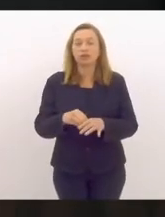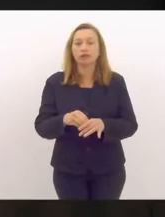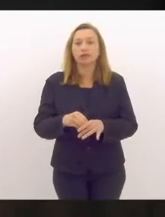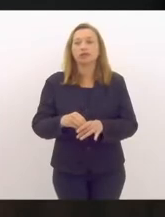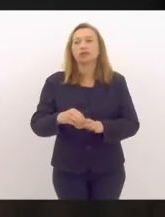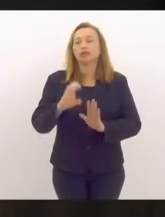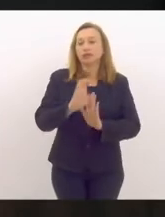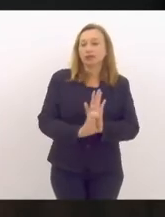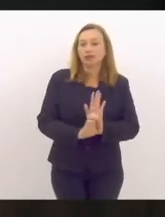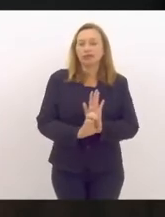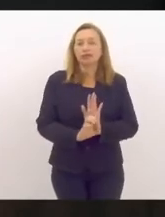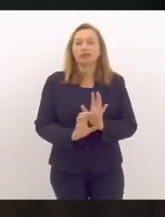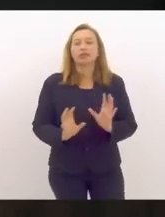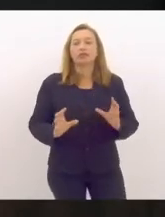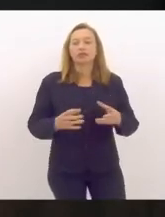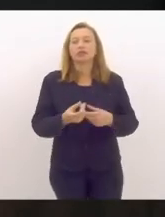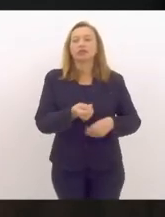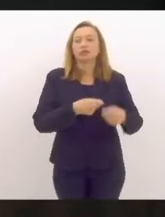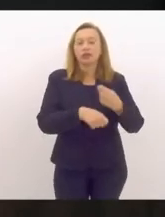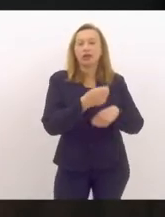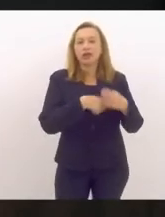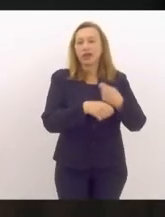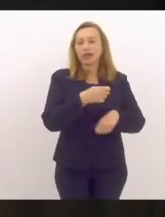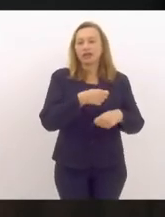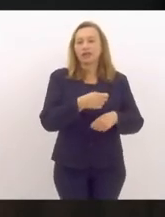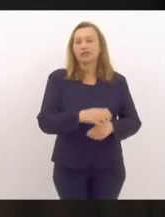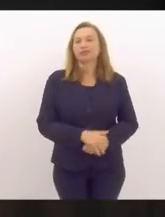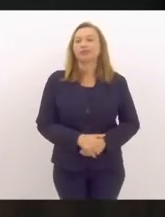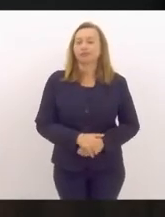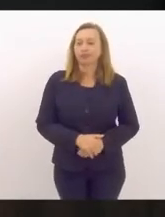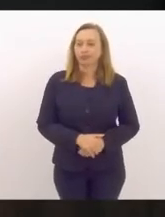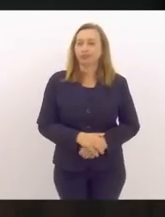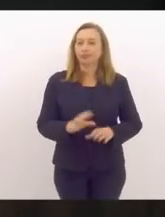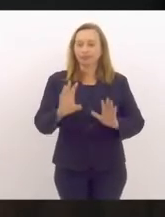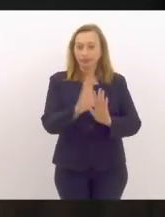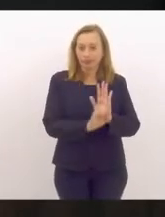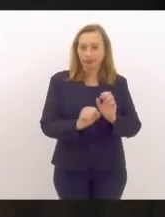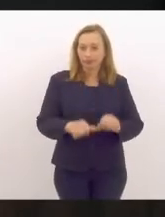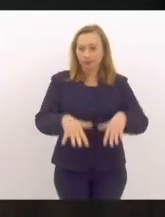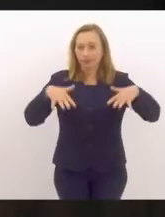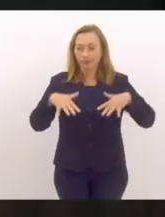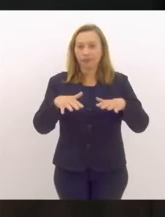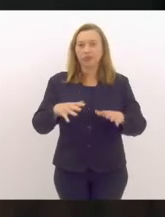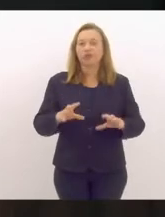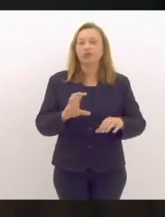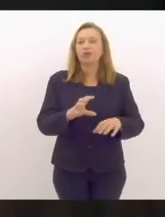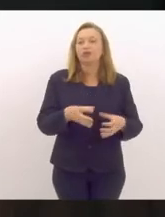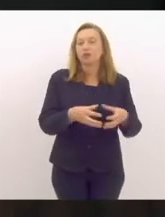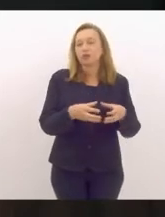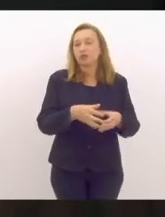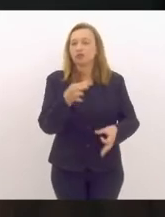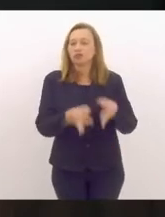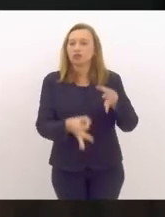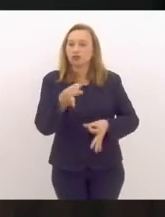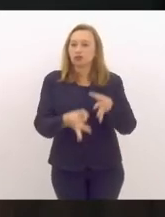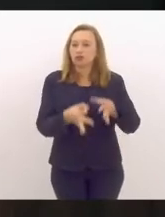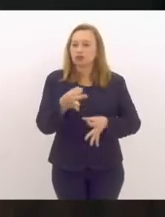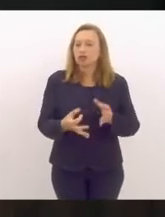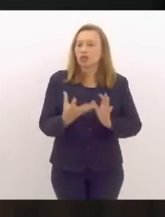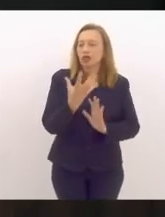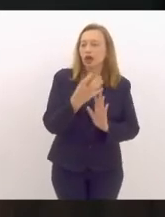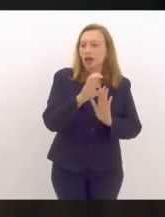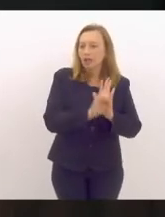deficiência favorável, de economia favorável. Novos pareceres às emendas de plenário da Comissão de Constituição e Justiça. Favorável à emenda